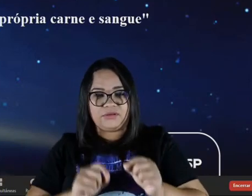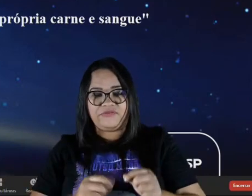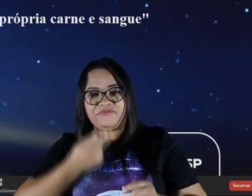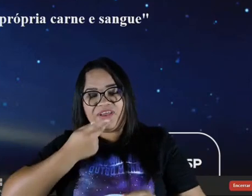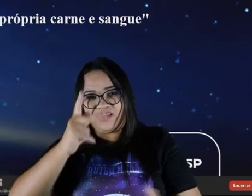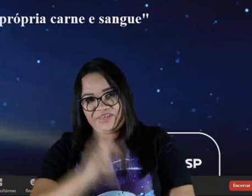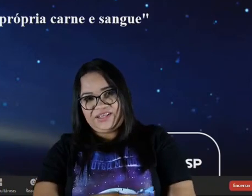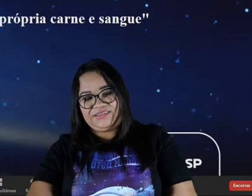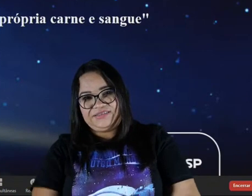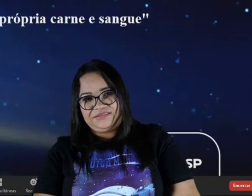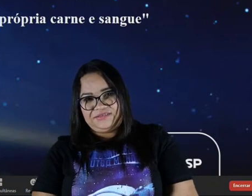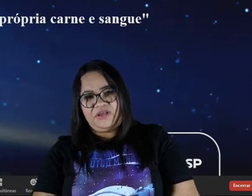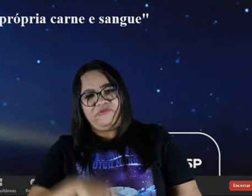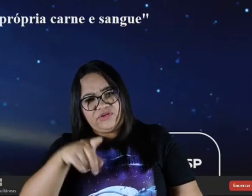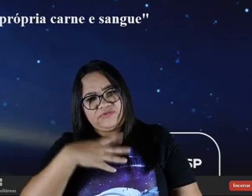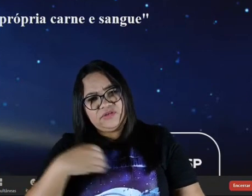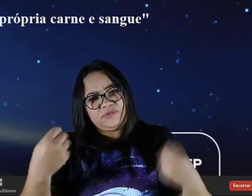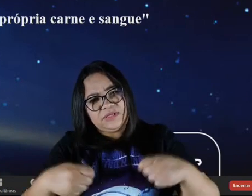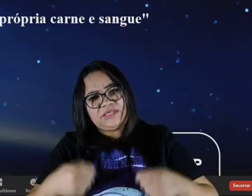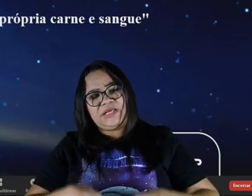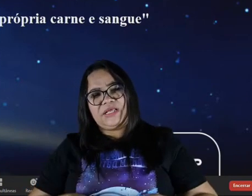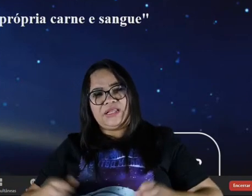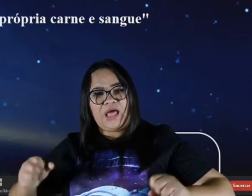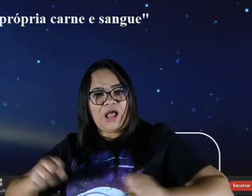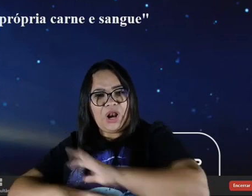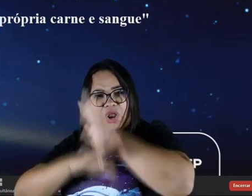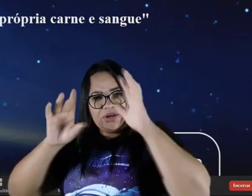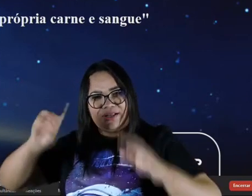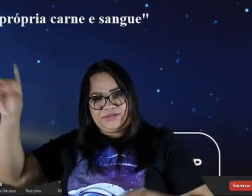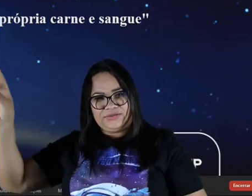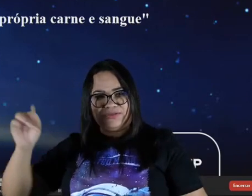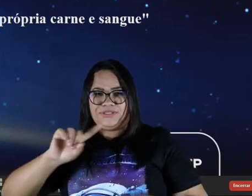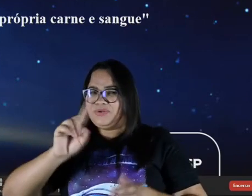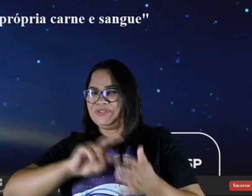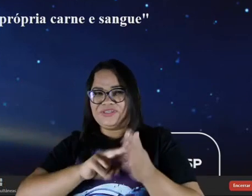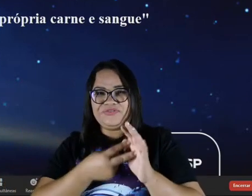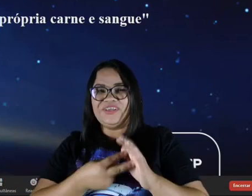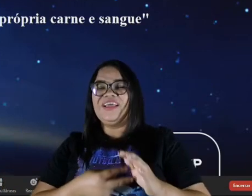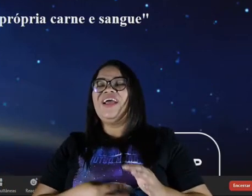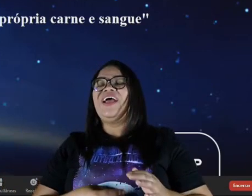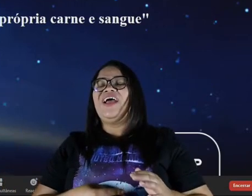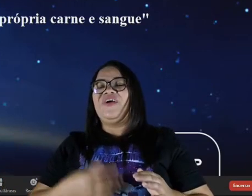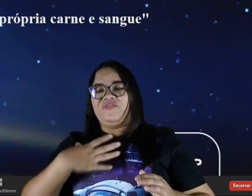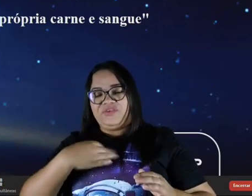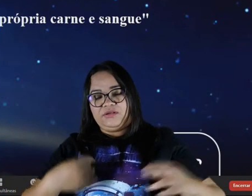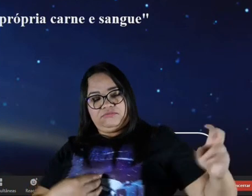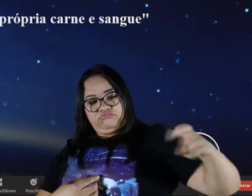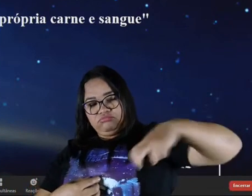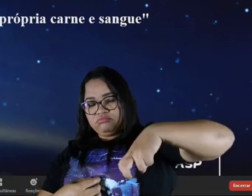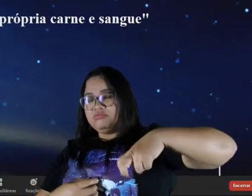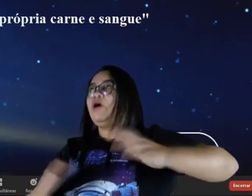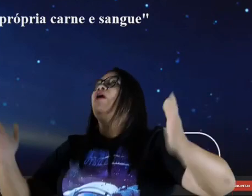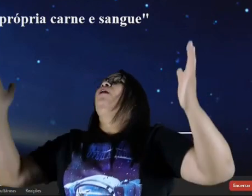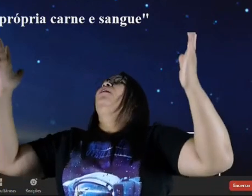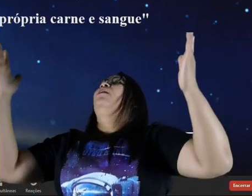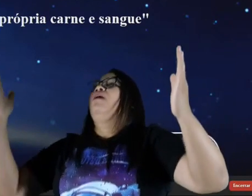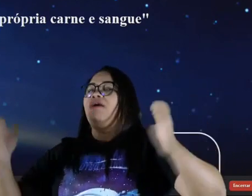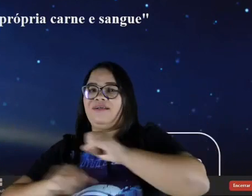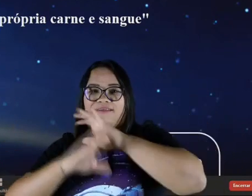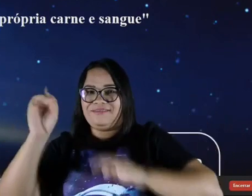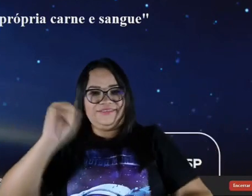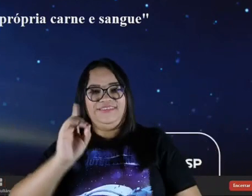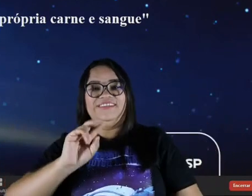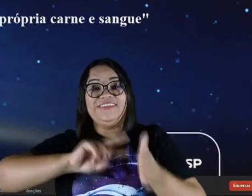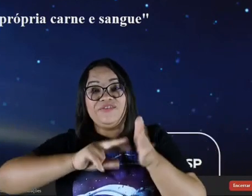verdade. Meu filho, dá glória a Deus. Aí não é que o filho vai ajoelhar agora e começar, oh, glória a Deus. Não, é para o filho falar a verdade. Tanto é